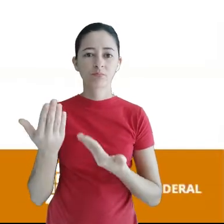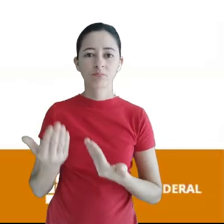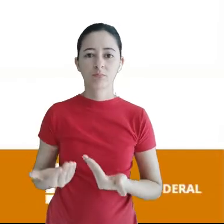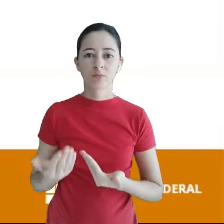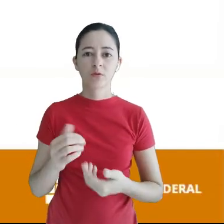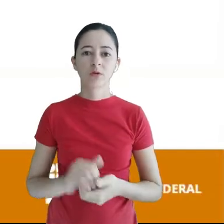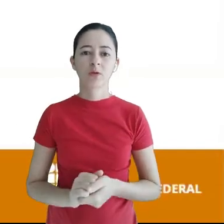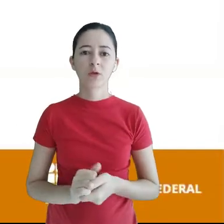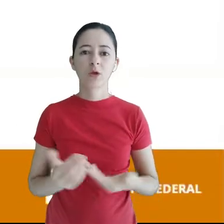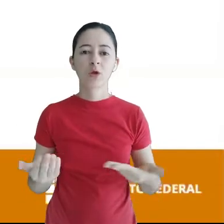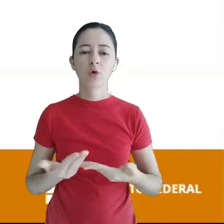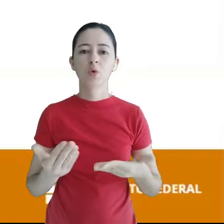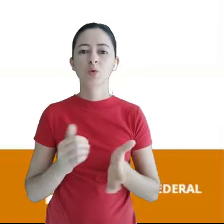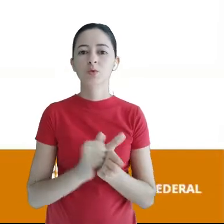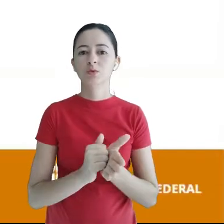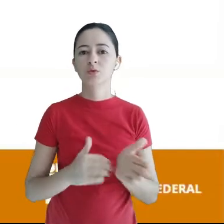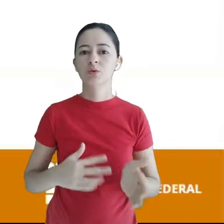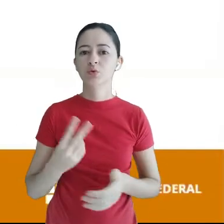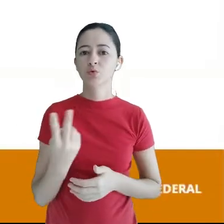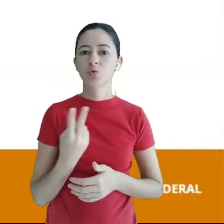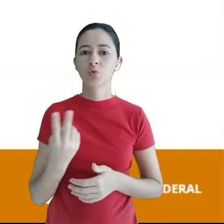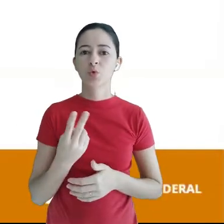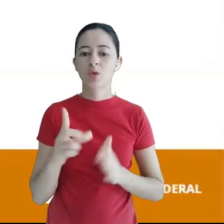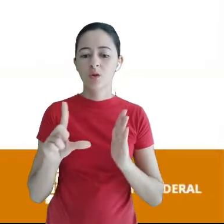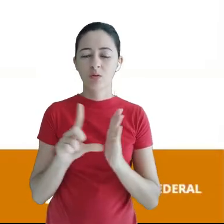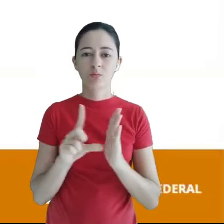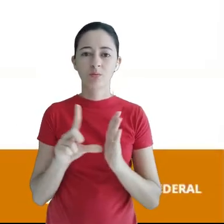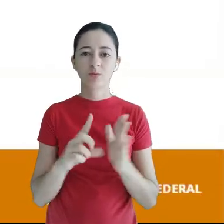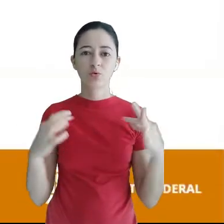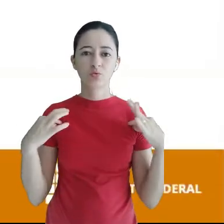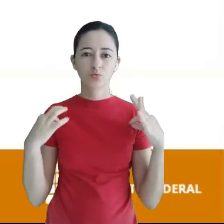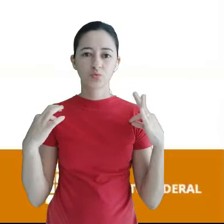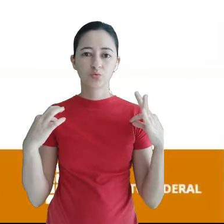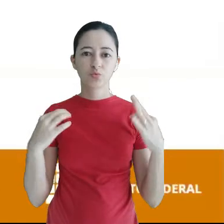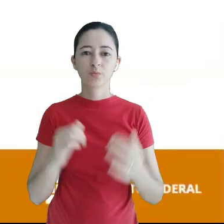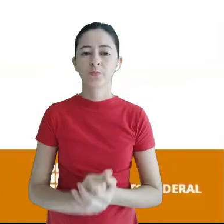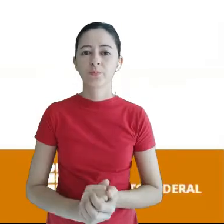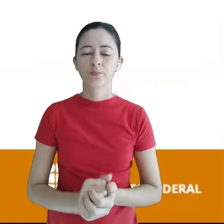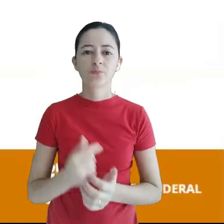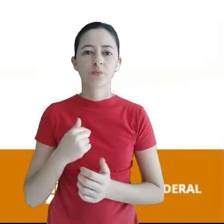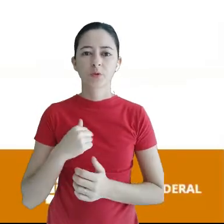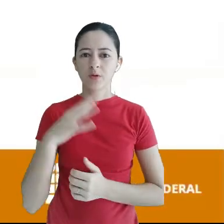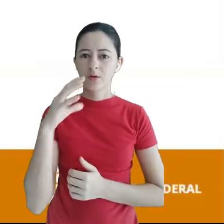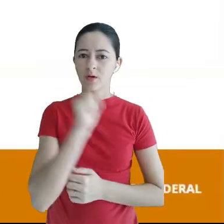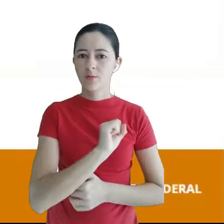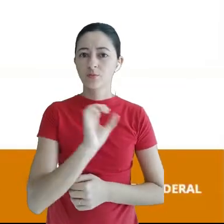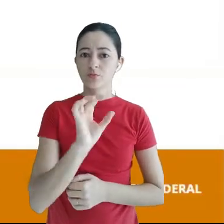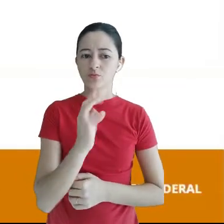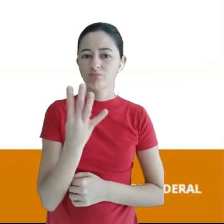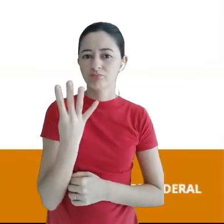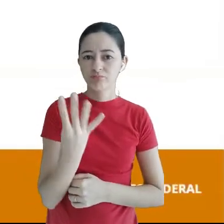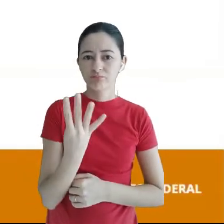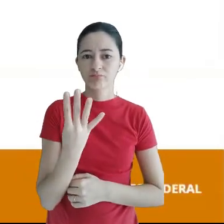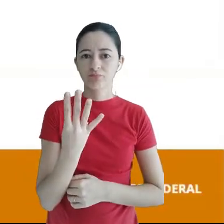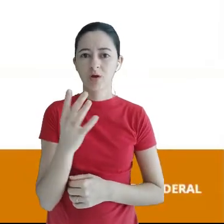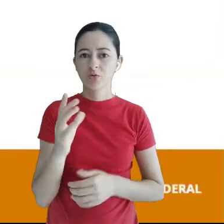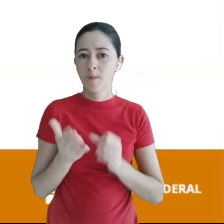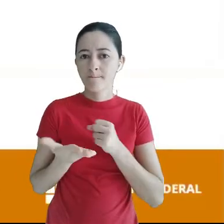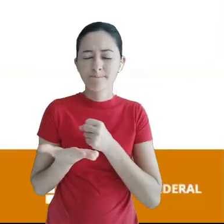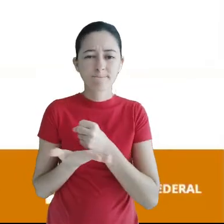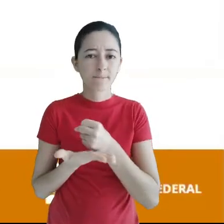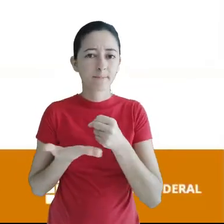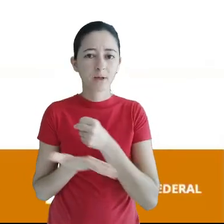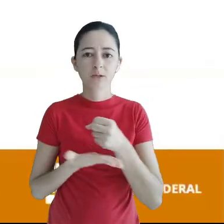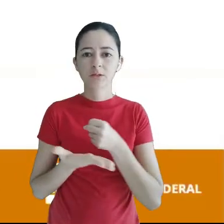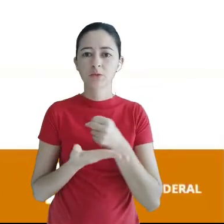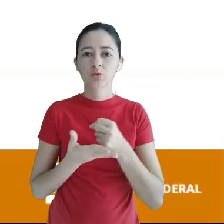Aqui, para a atividade dois, que seria a loja de roupas, tá? Eu rapidamente fiz apenas quatro aqui. Seria basicamente o